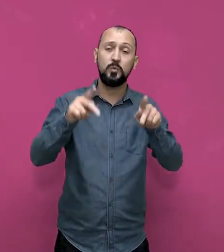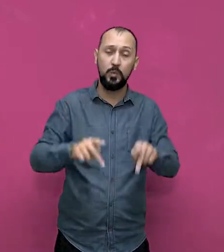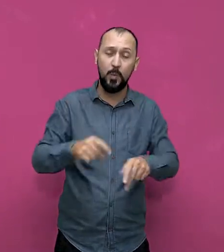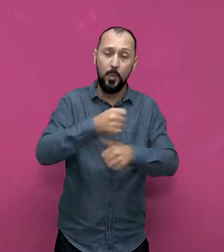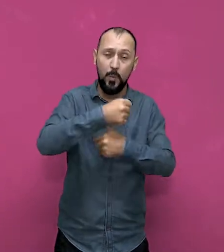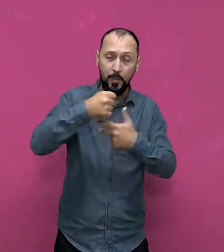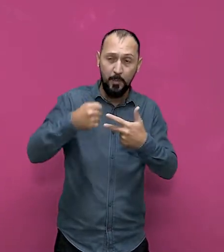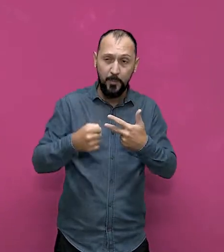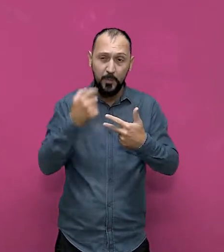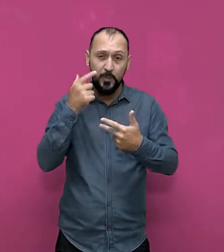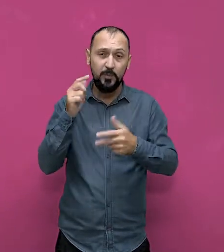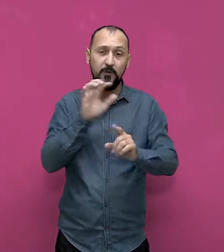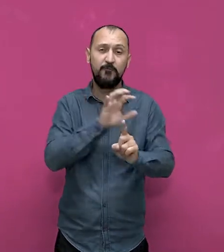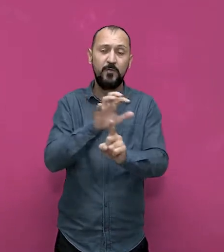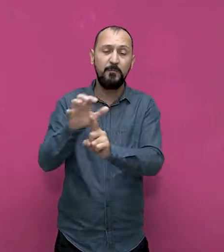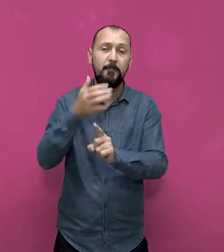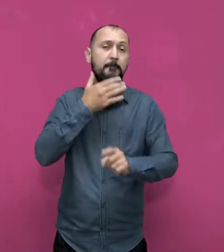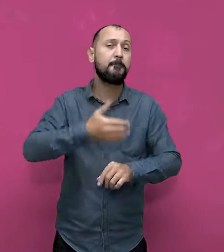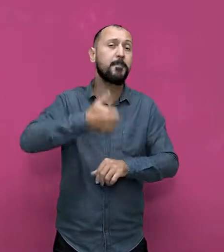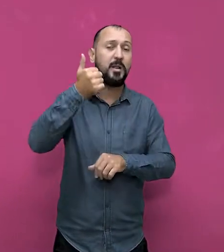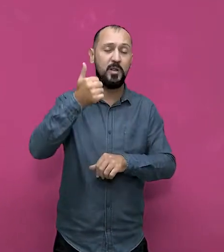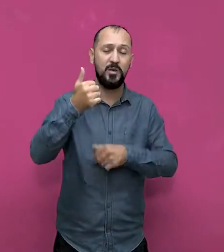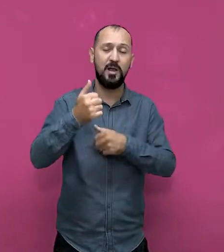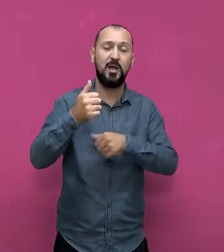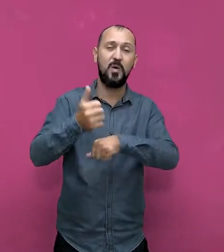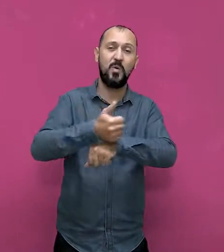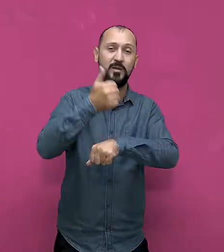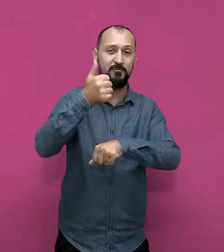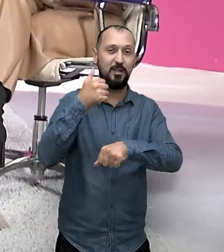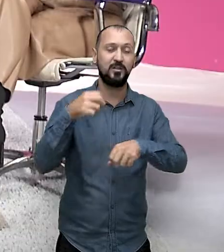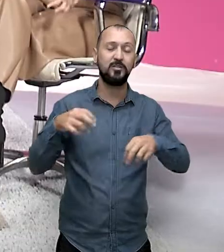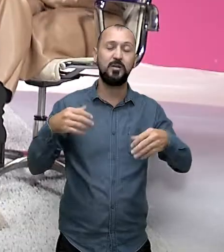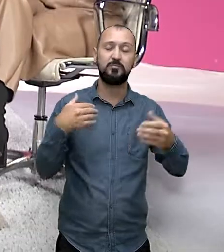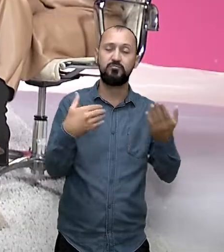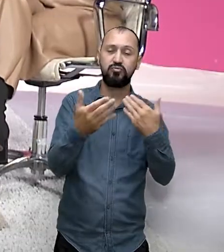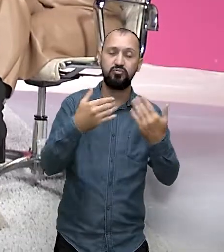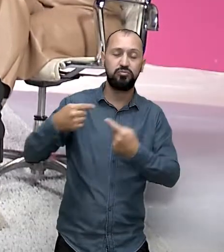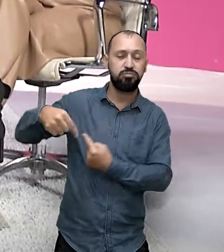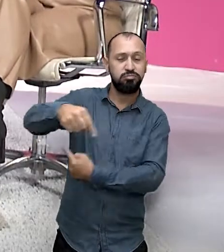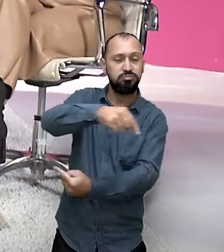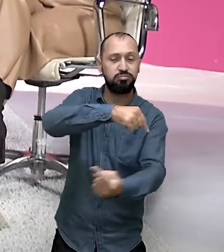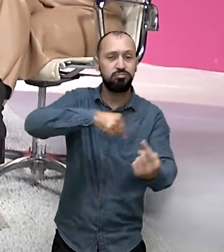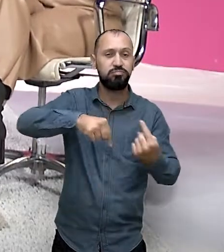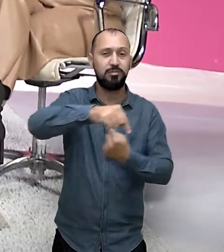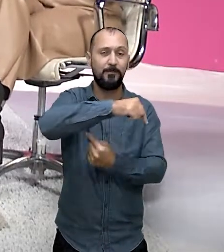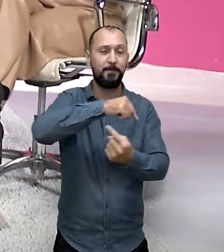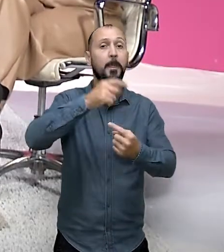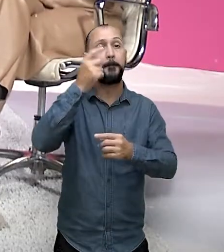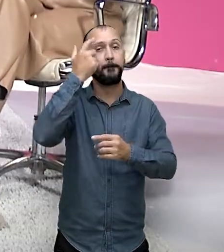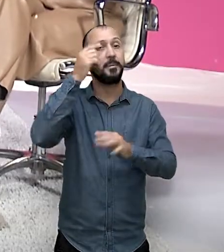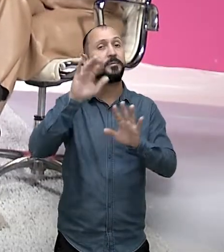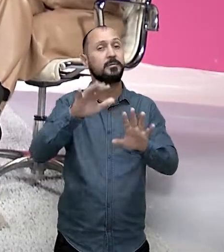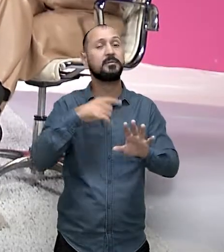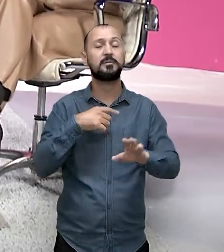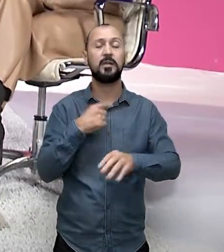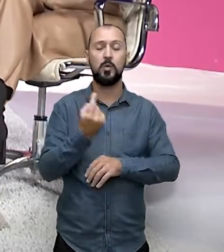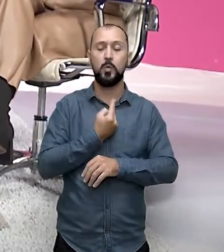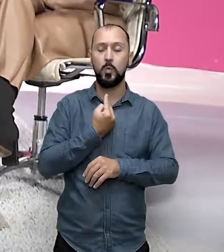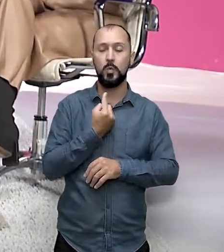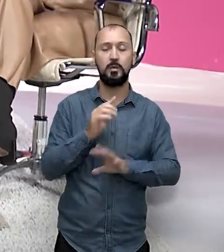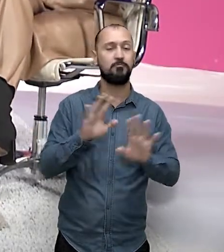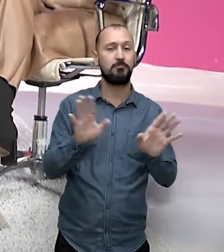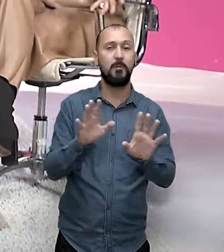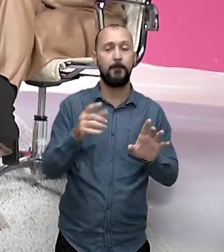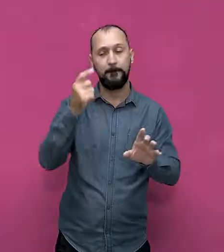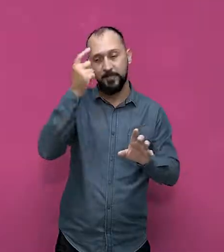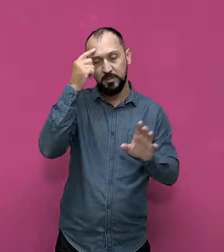intervir para tentar melhorar a qualidade dessa mobilidade, que é reverter esse ciclo. Então, vamos pensar um pouquinho menos no